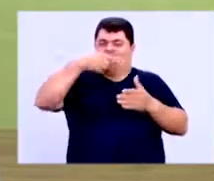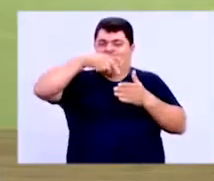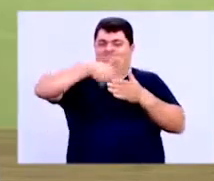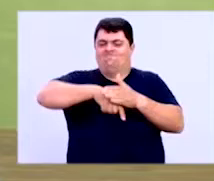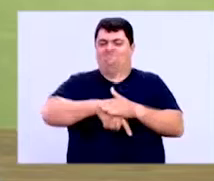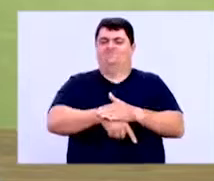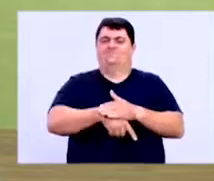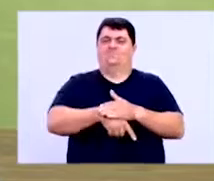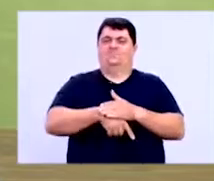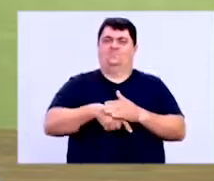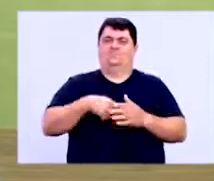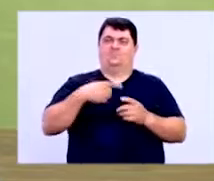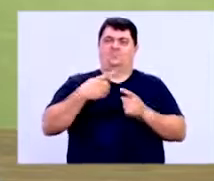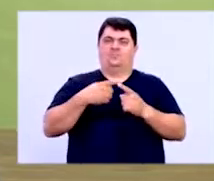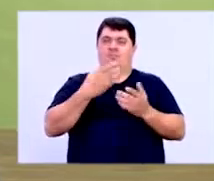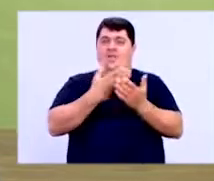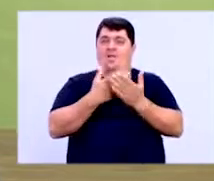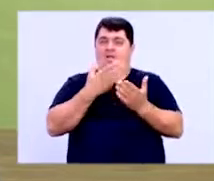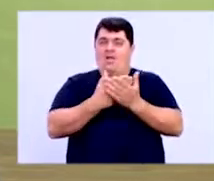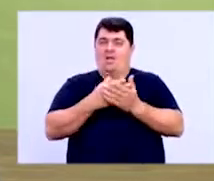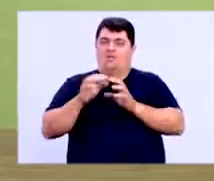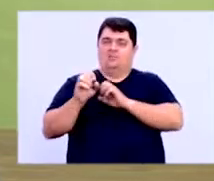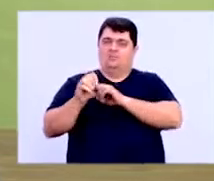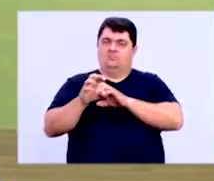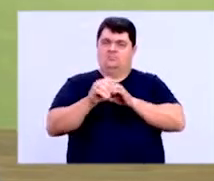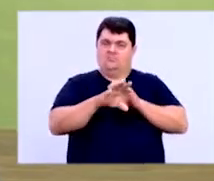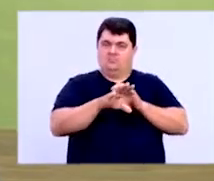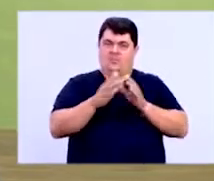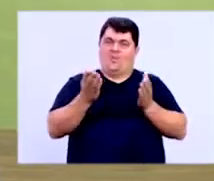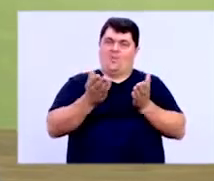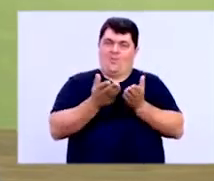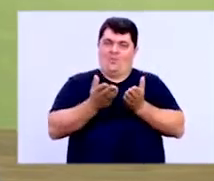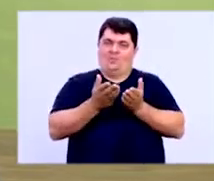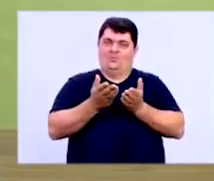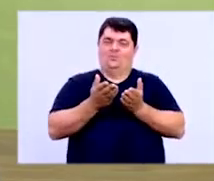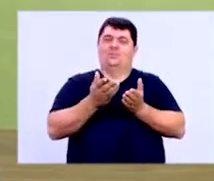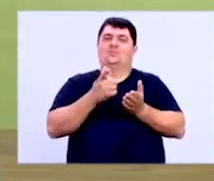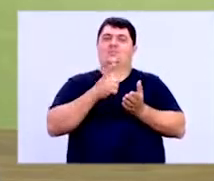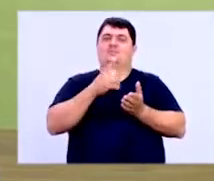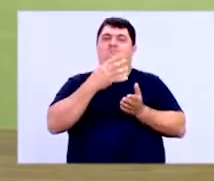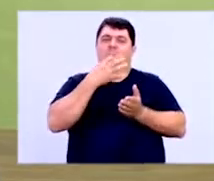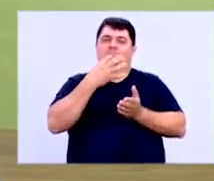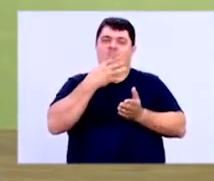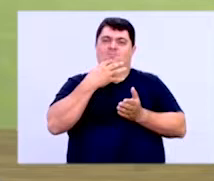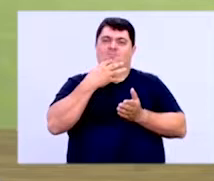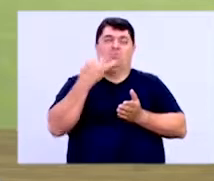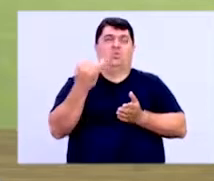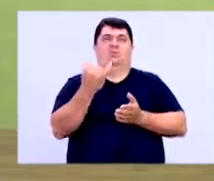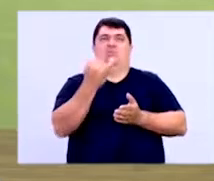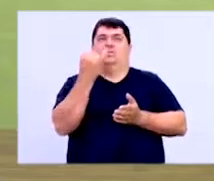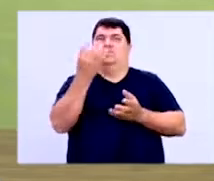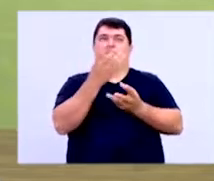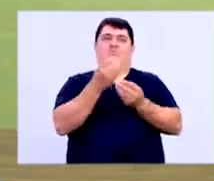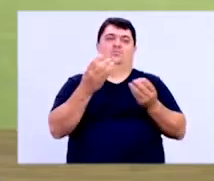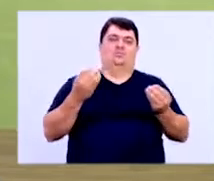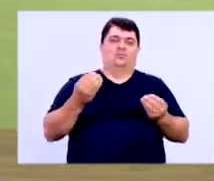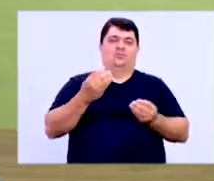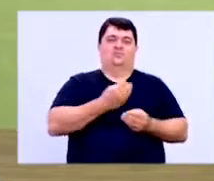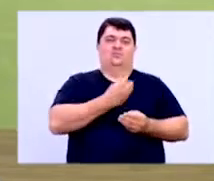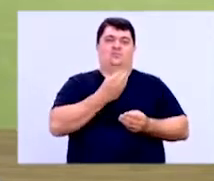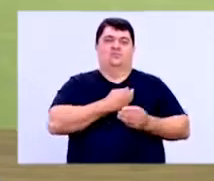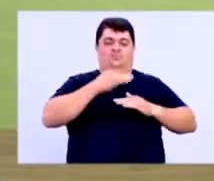né? Essa aula que nós estamos aqui passando para vocês, conhecimentos de suma importância na sua